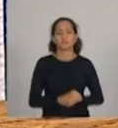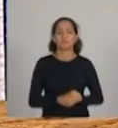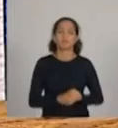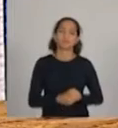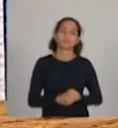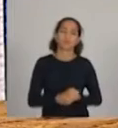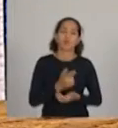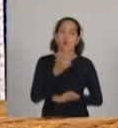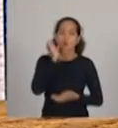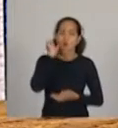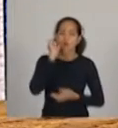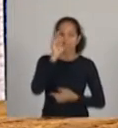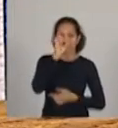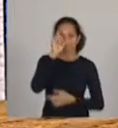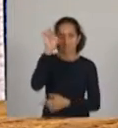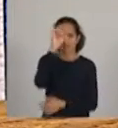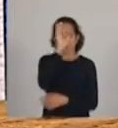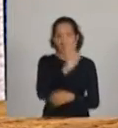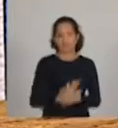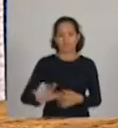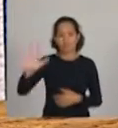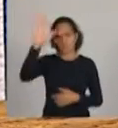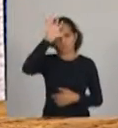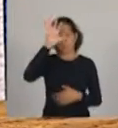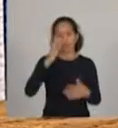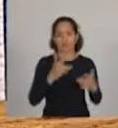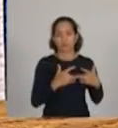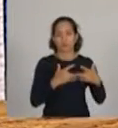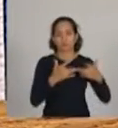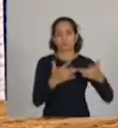se comemorou o Dia Nacional da Adoção,